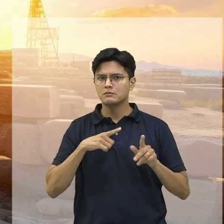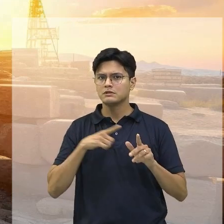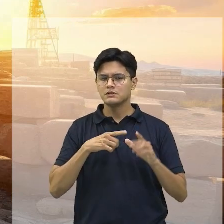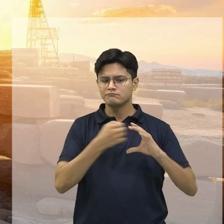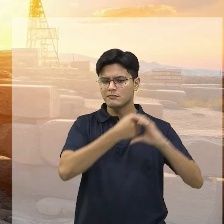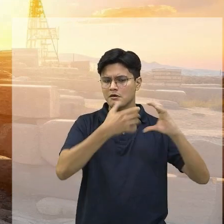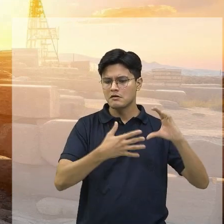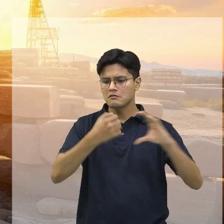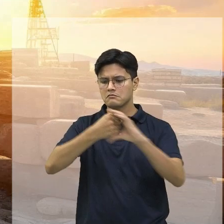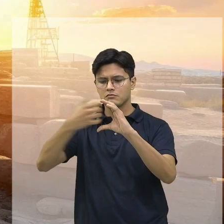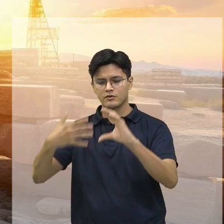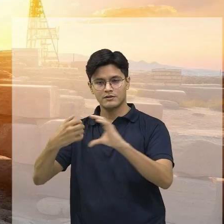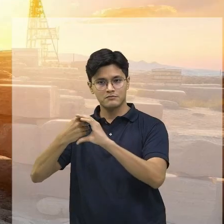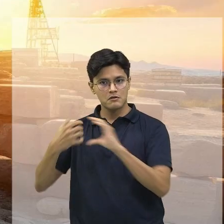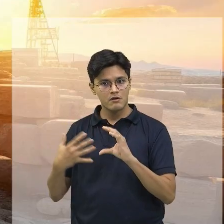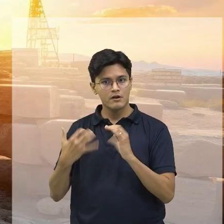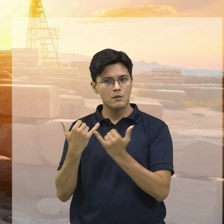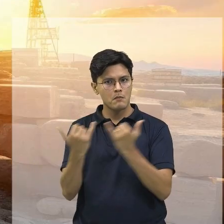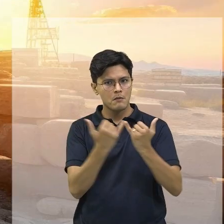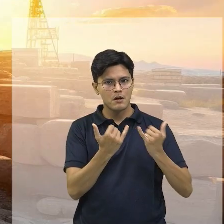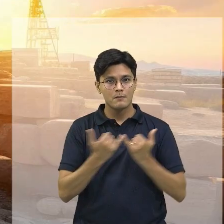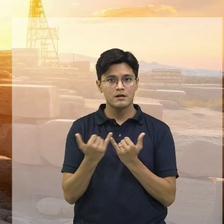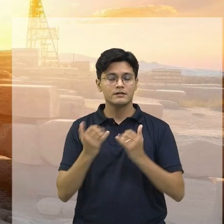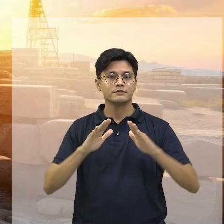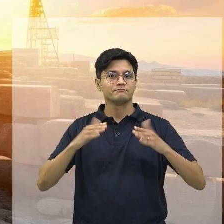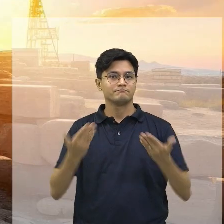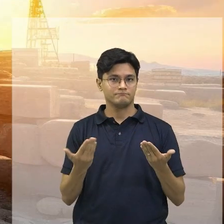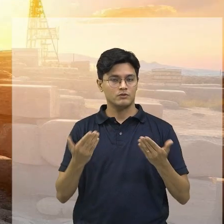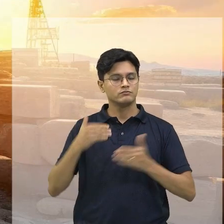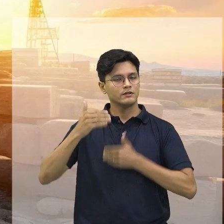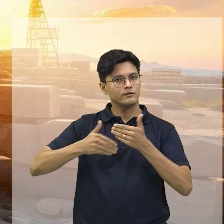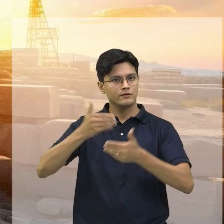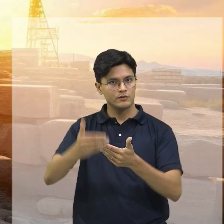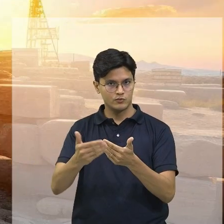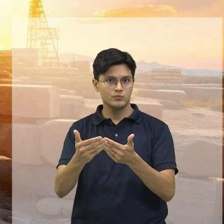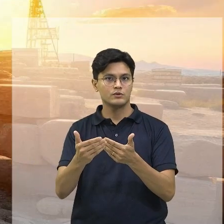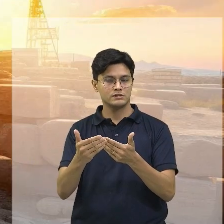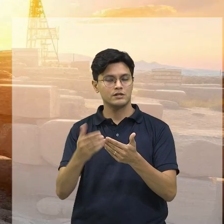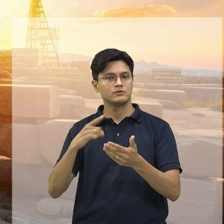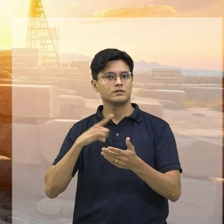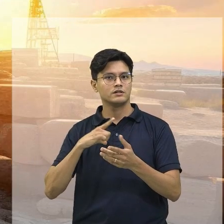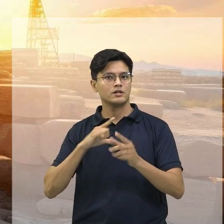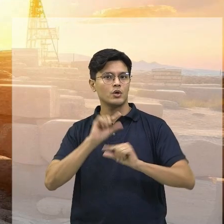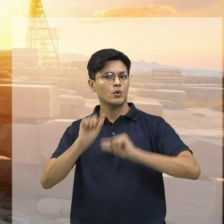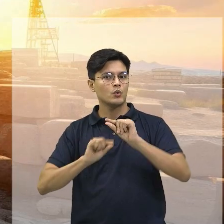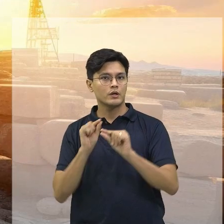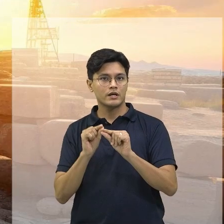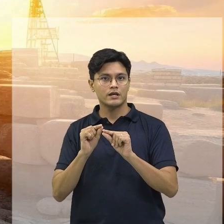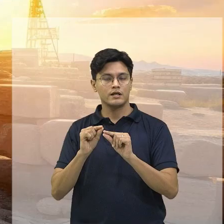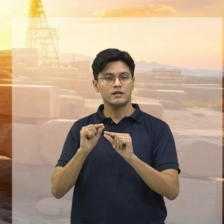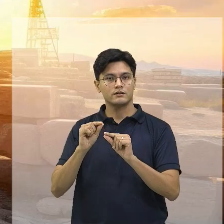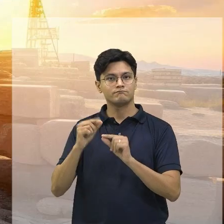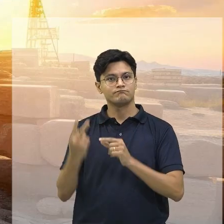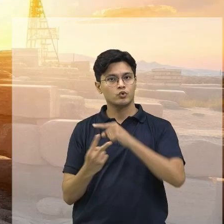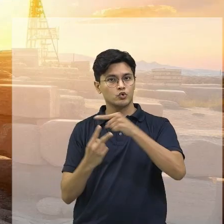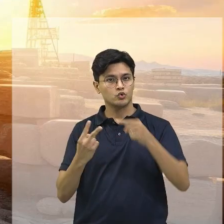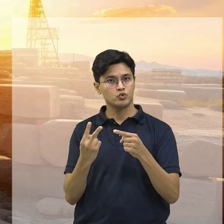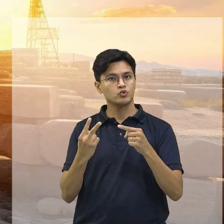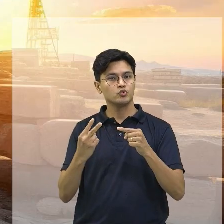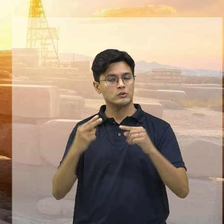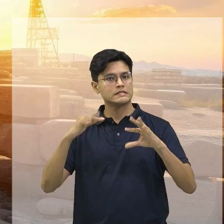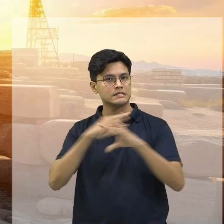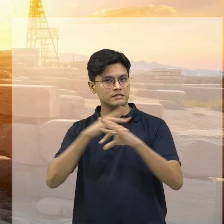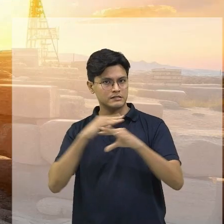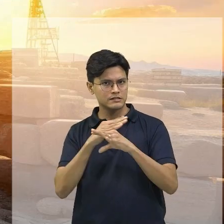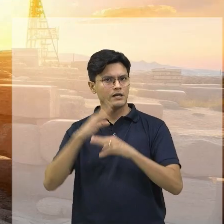território. E dentro desse processo você vai ter duas cidades que vão se destacar. E é isso,